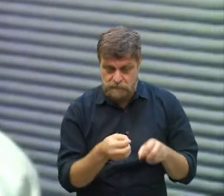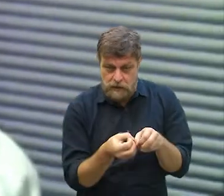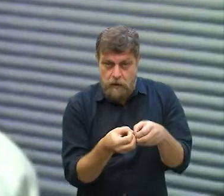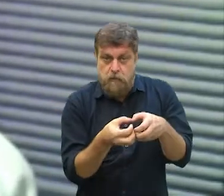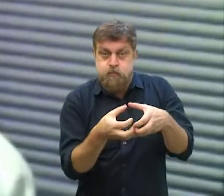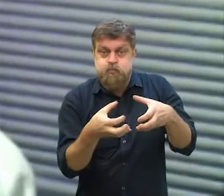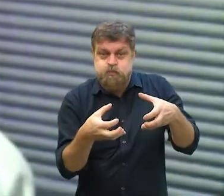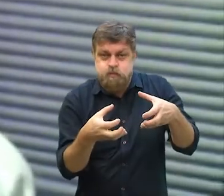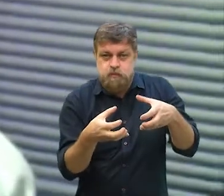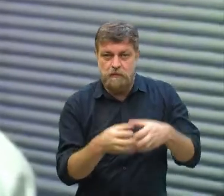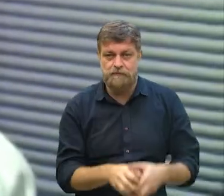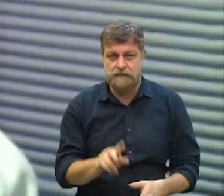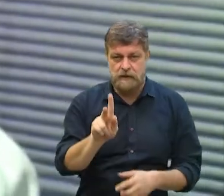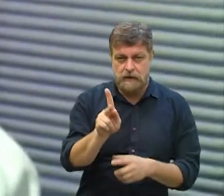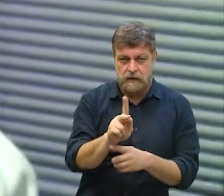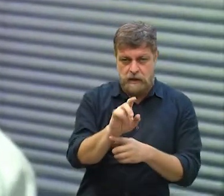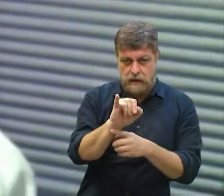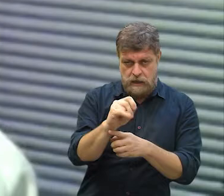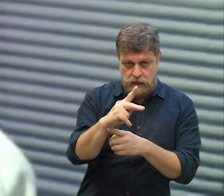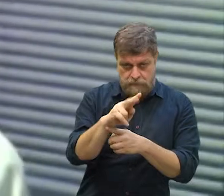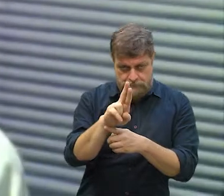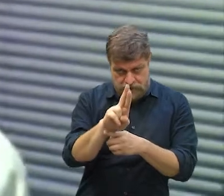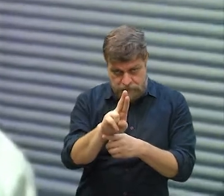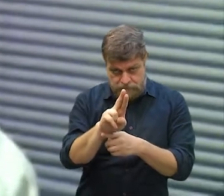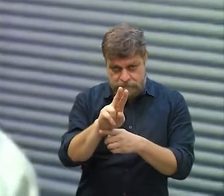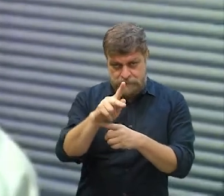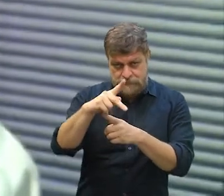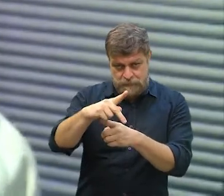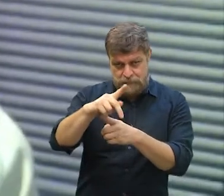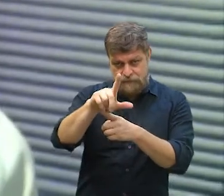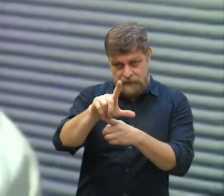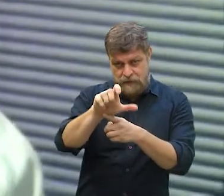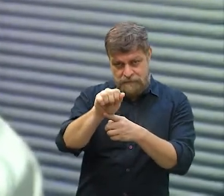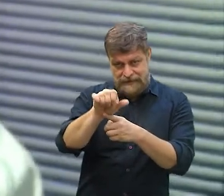hiperplasia benigna, é o mais comum, porque ela cresce e obstrui.